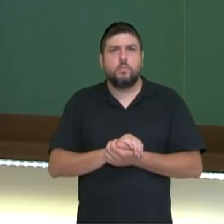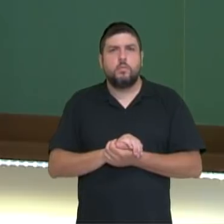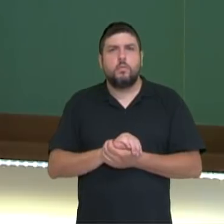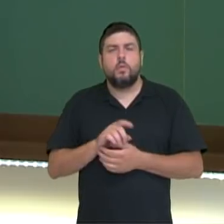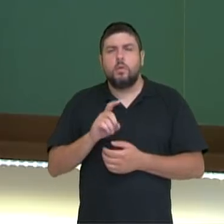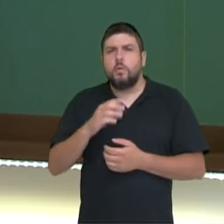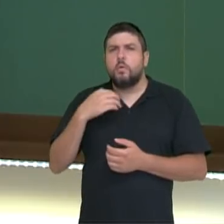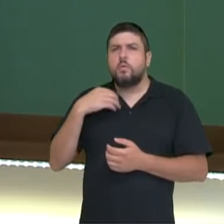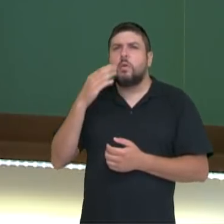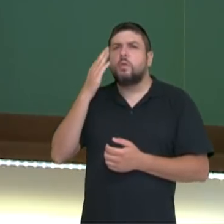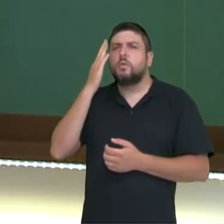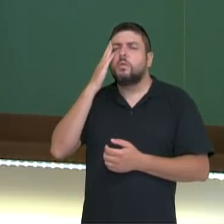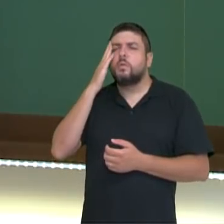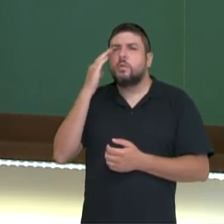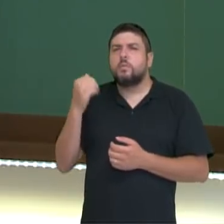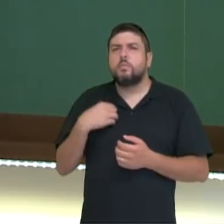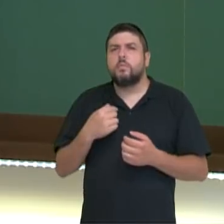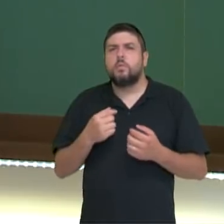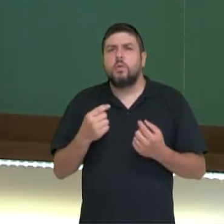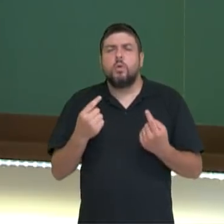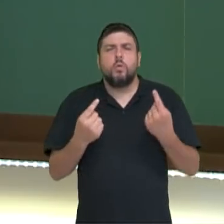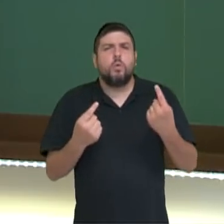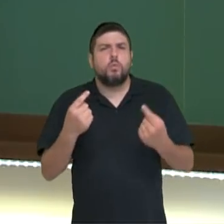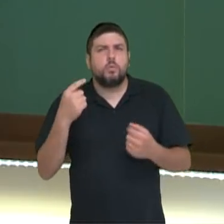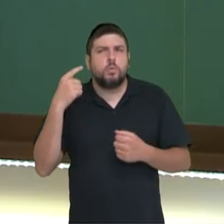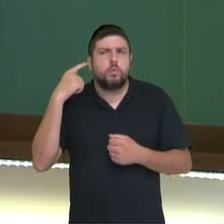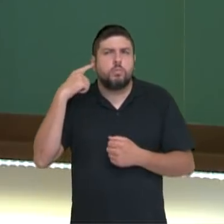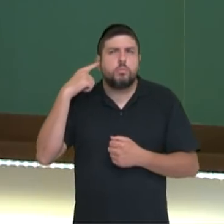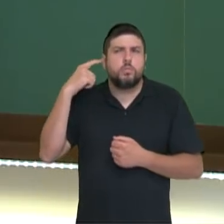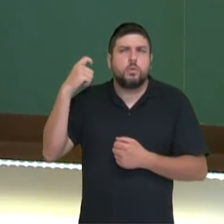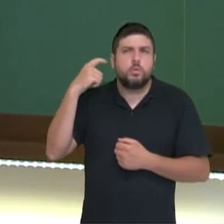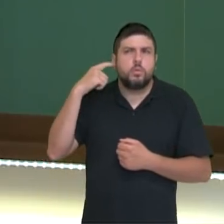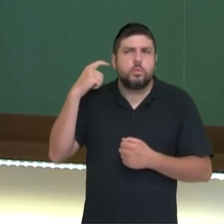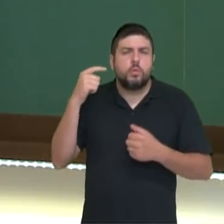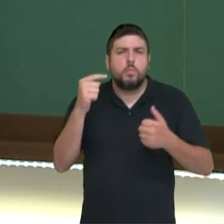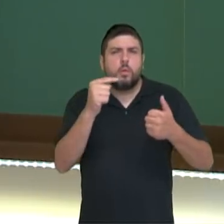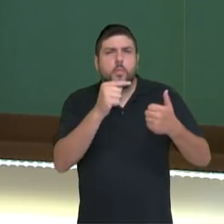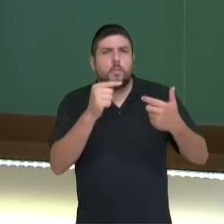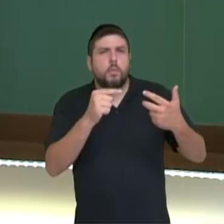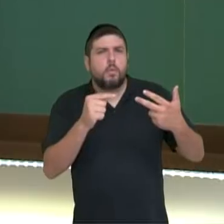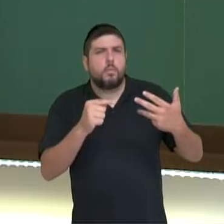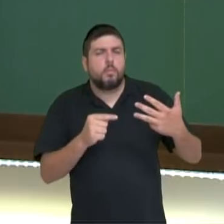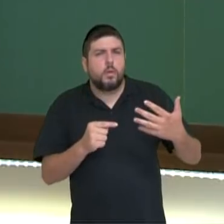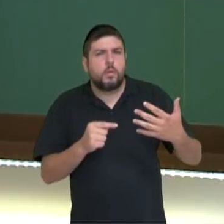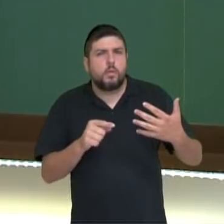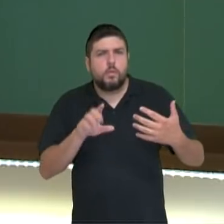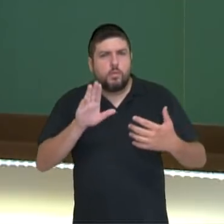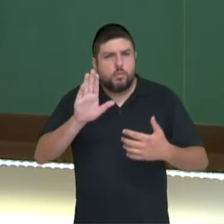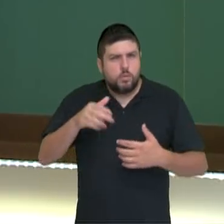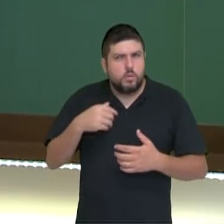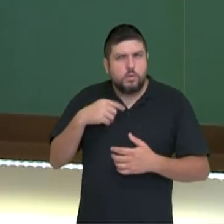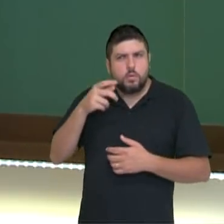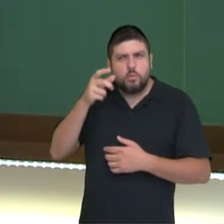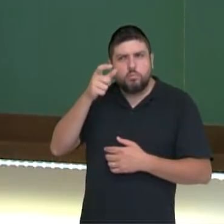são os elementos desses sons que você ouve? Já prestou atenção?